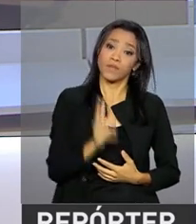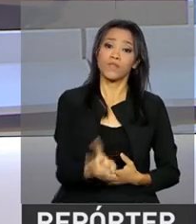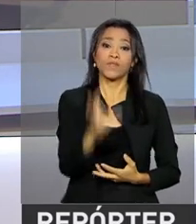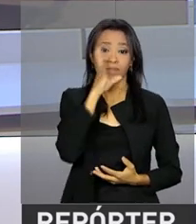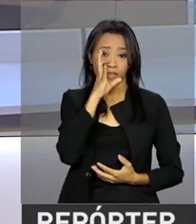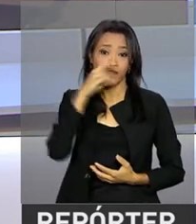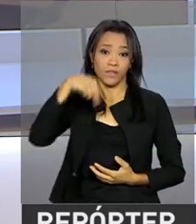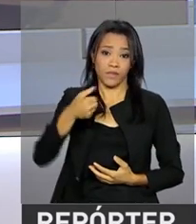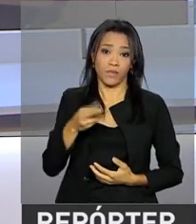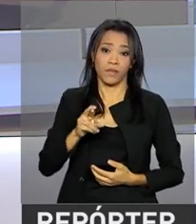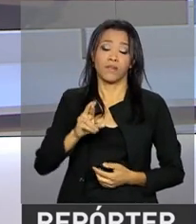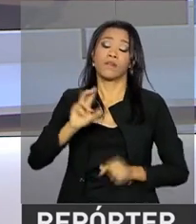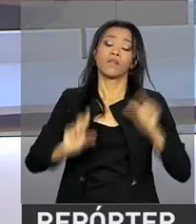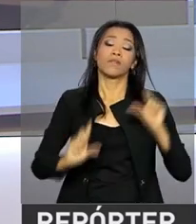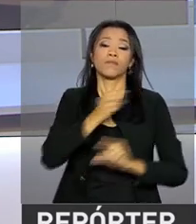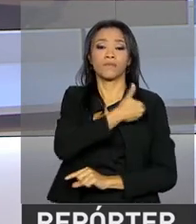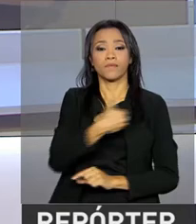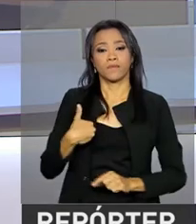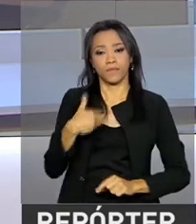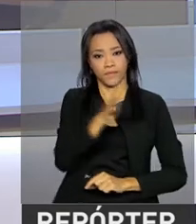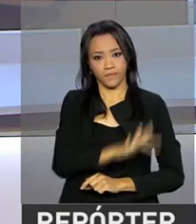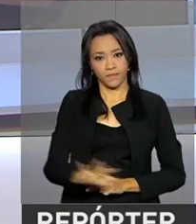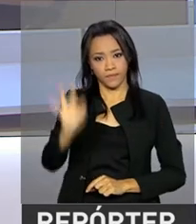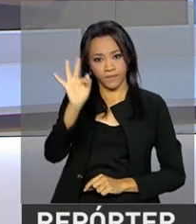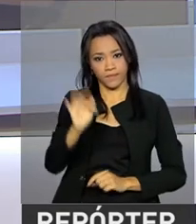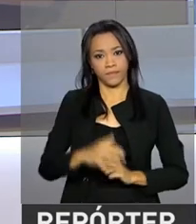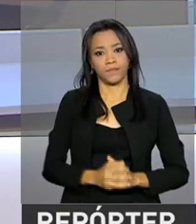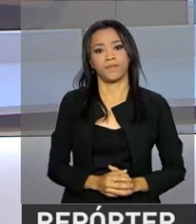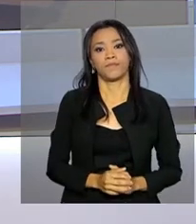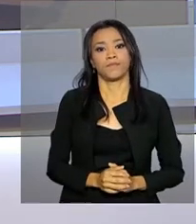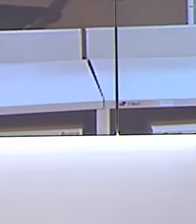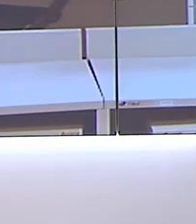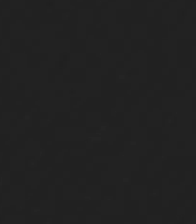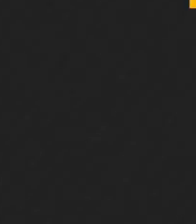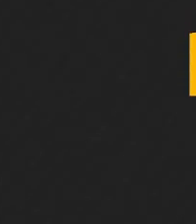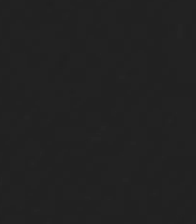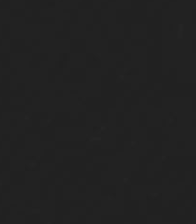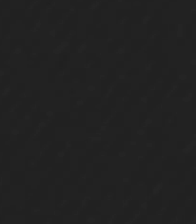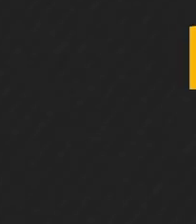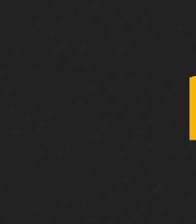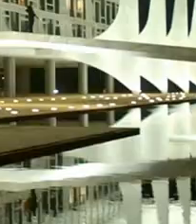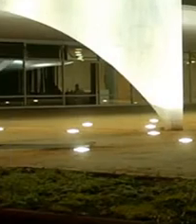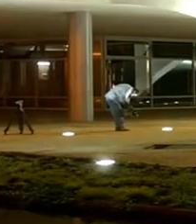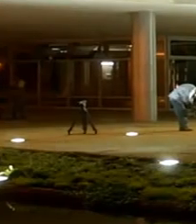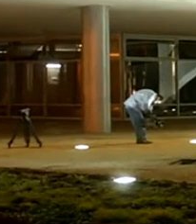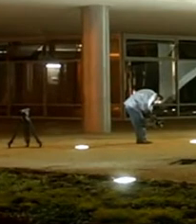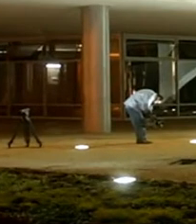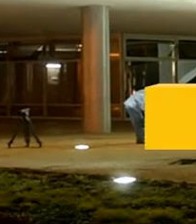continue com a gente aqui na NBR, a TV do Governo Federal. We'll be right back.